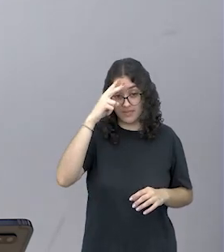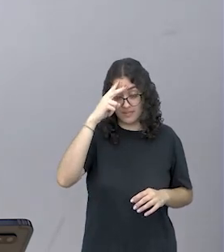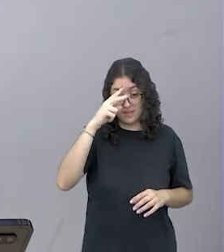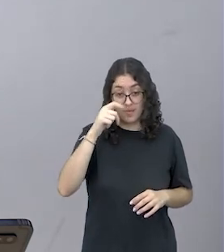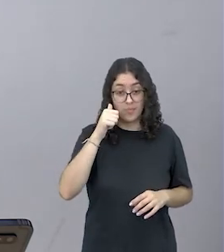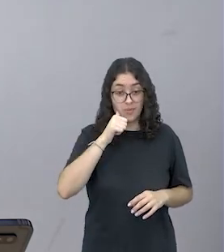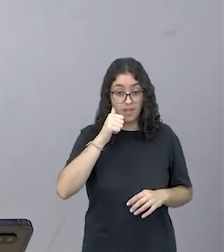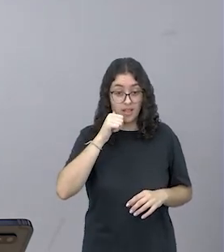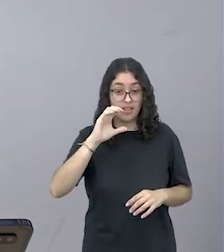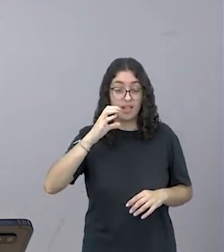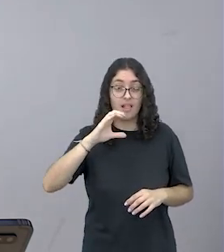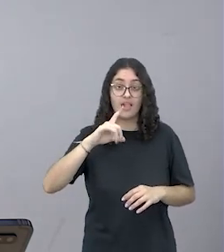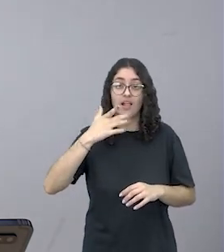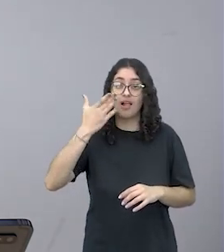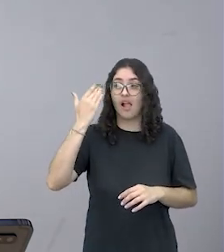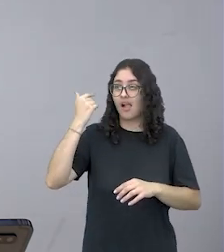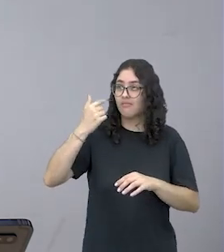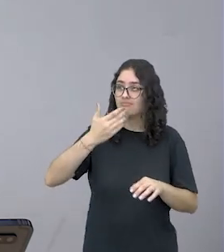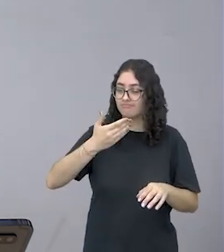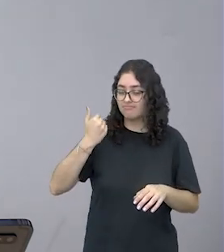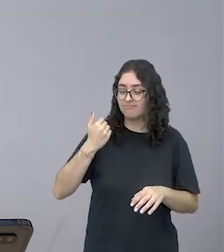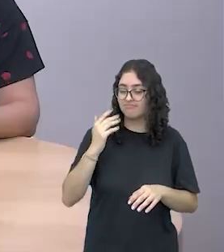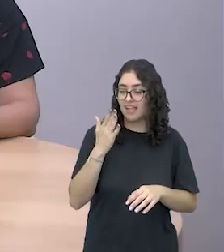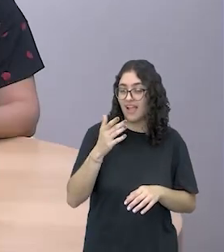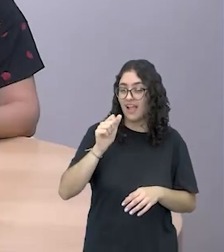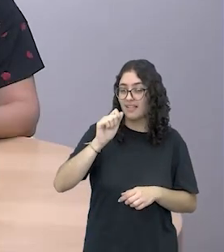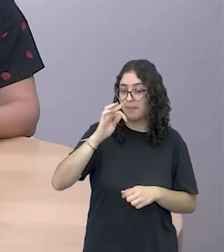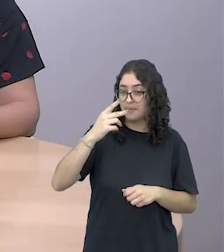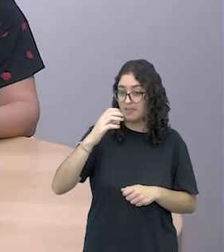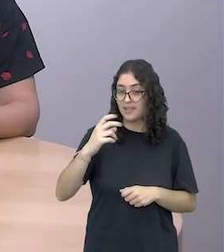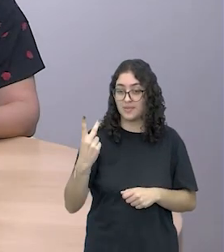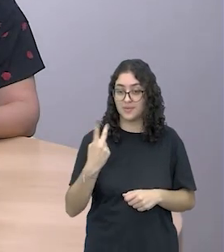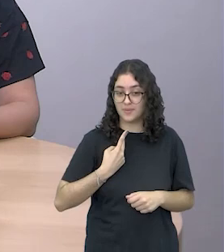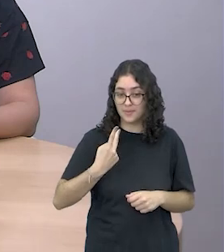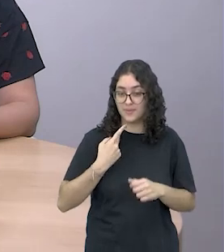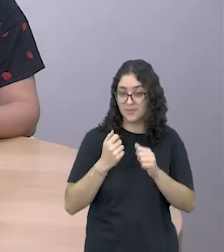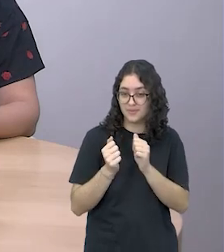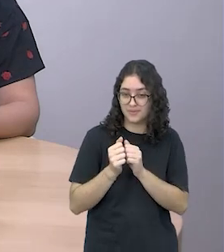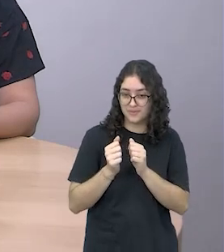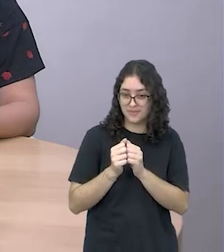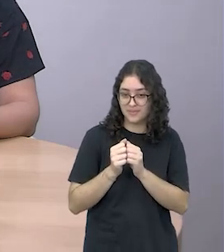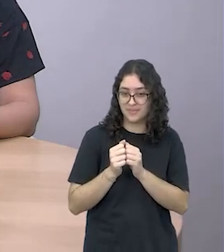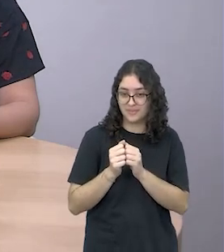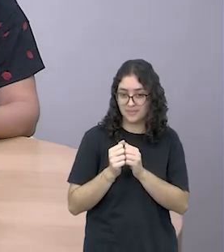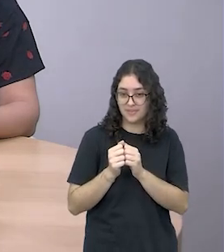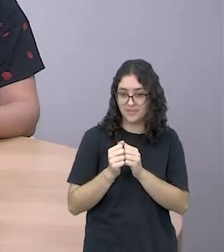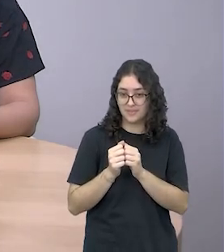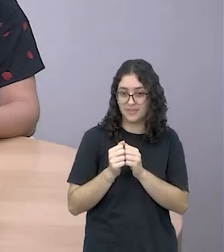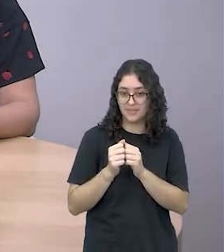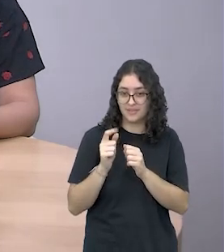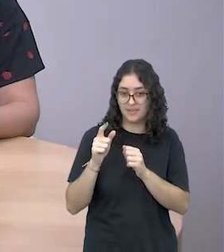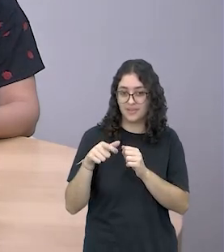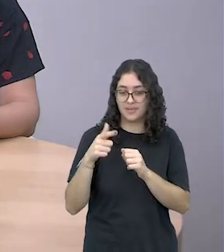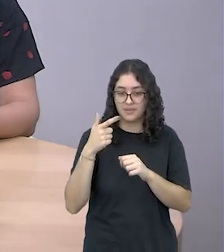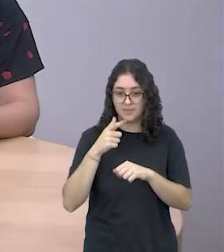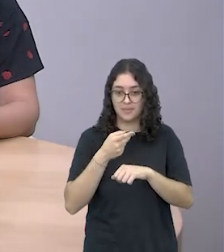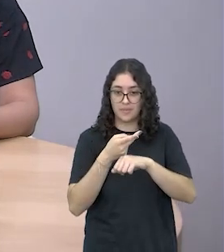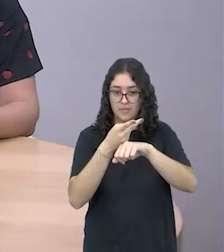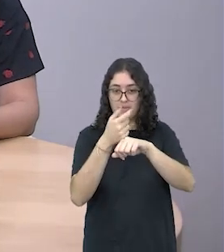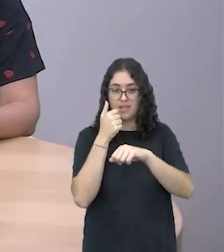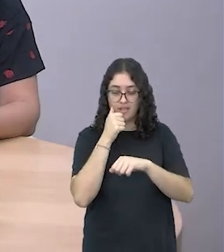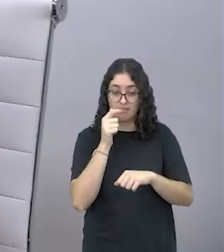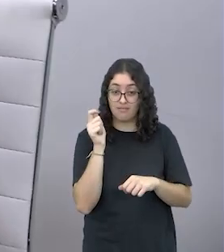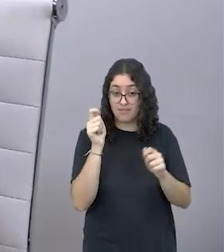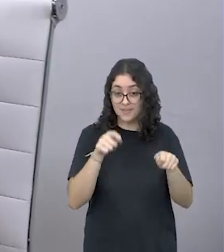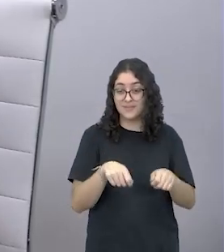Ciência na TPC passada, né? Mais umas também, mais duas que receberam o prêmio Nobel, né? Exatamente. Né?